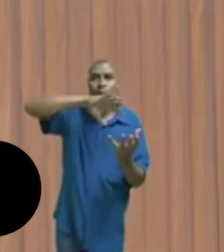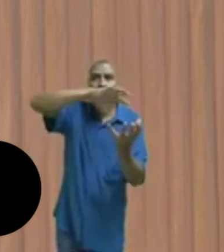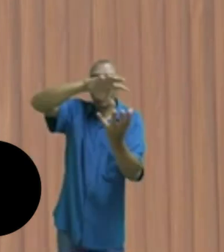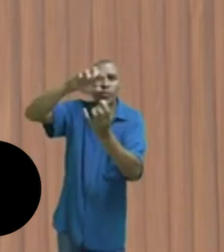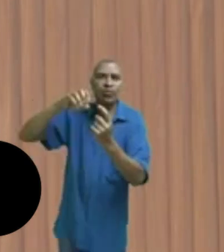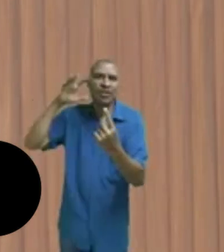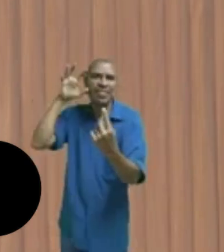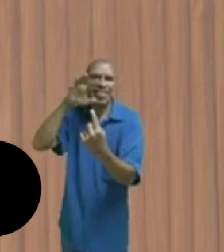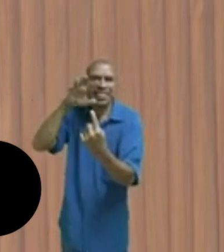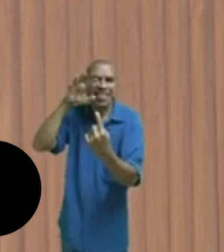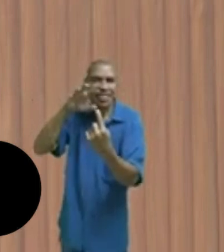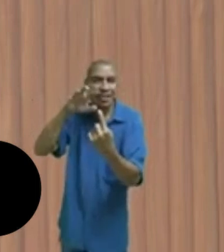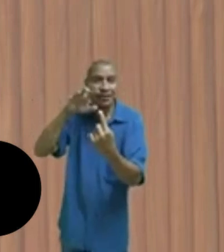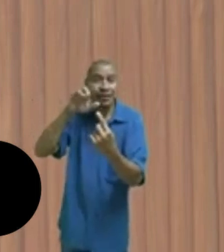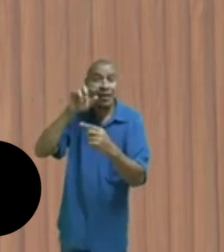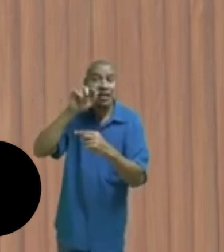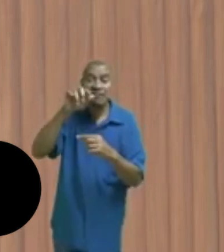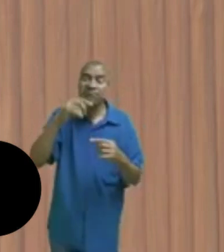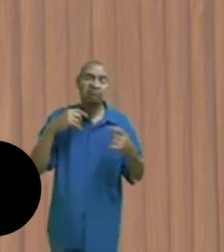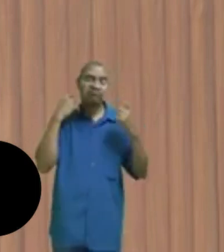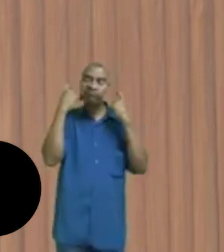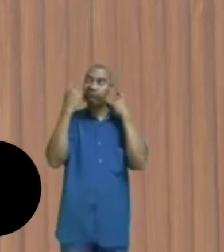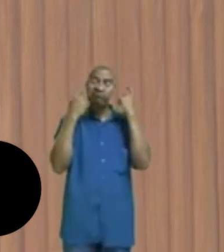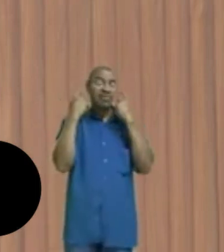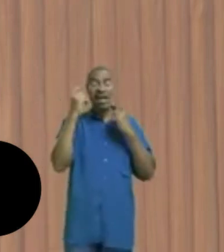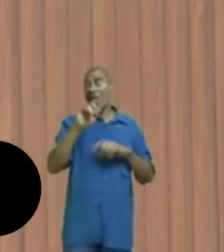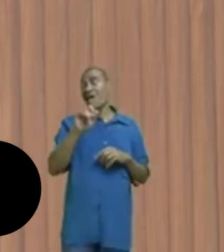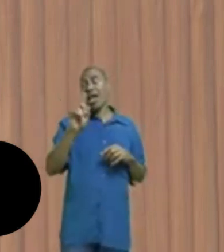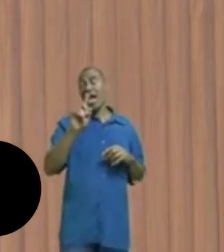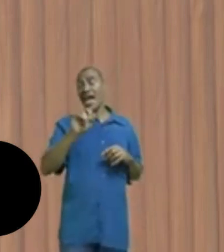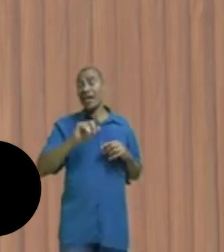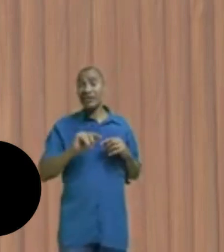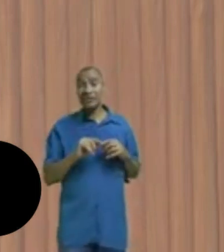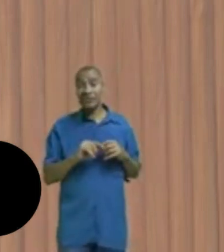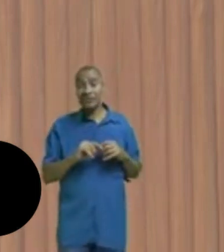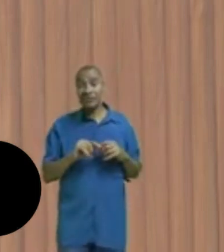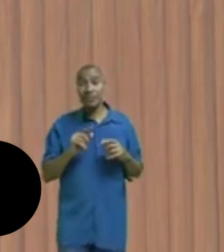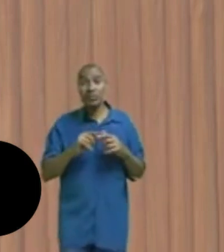aí. E se o mundo explodir lá na Palestina?